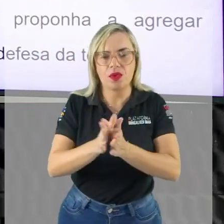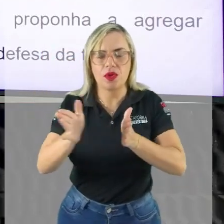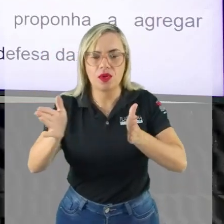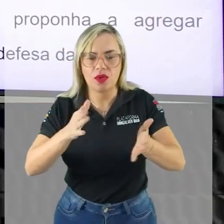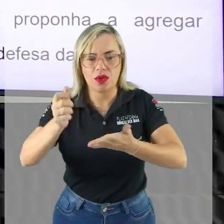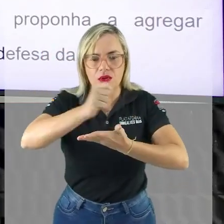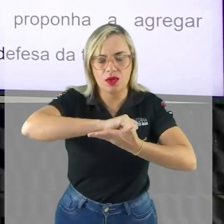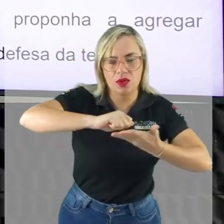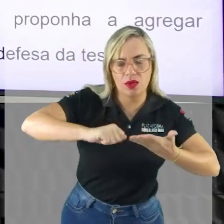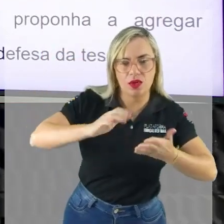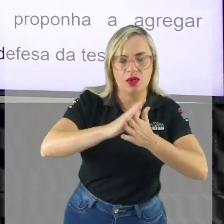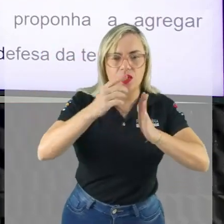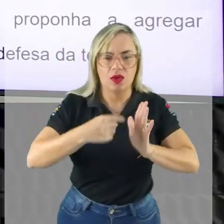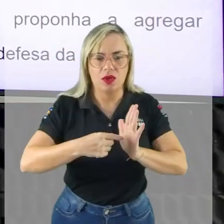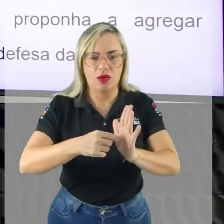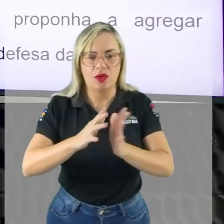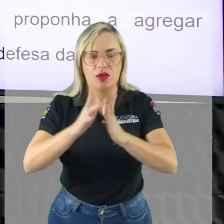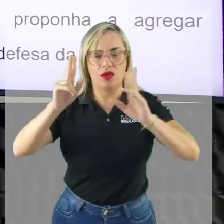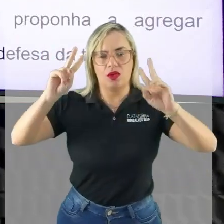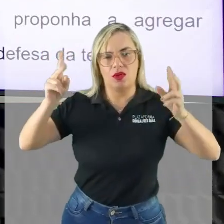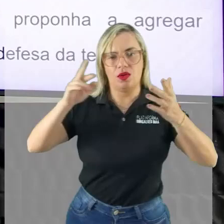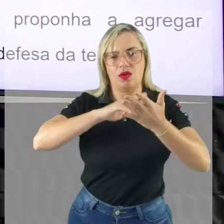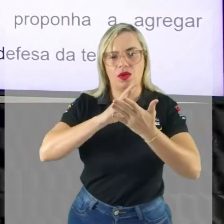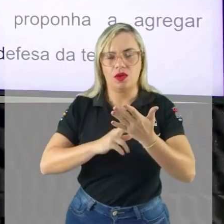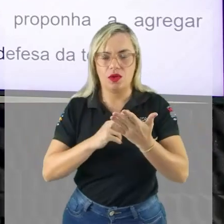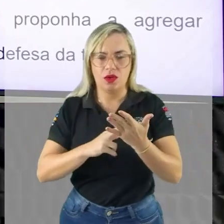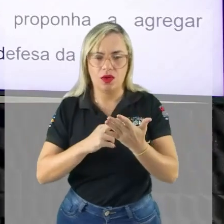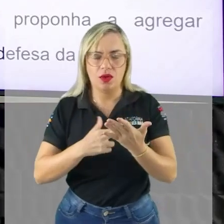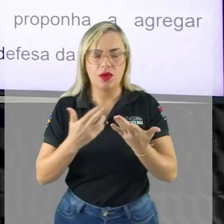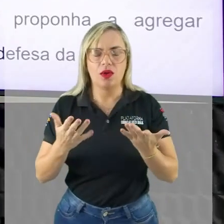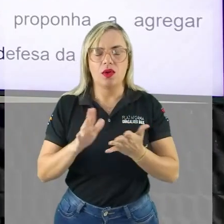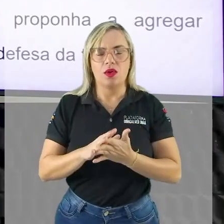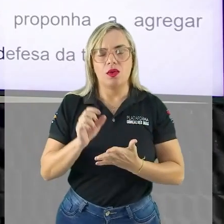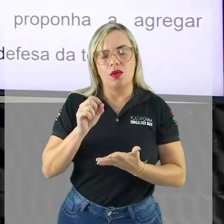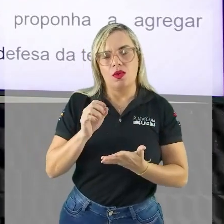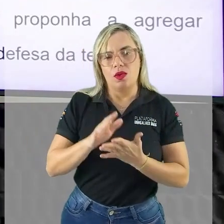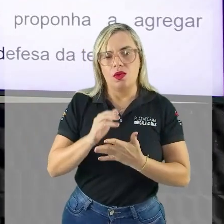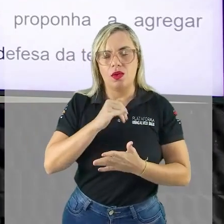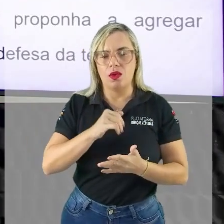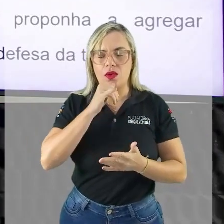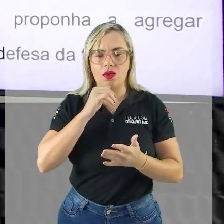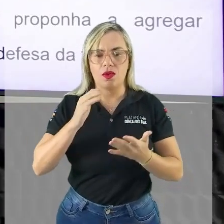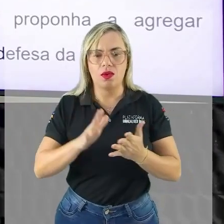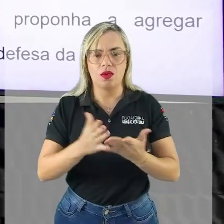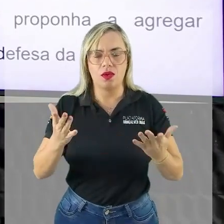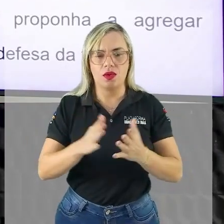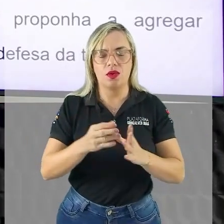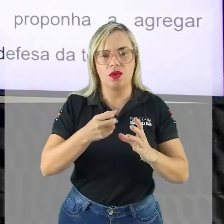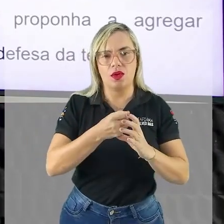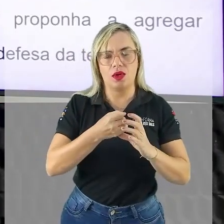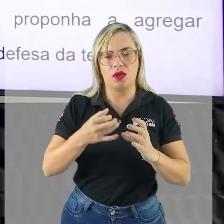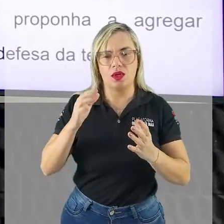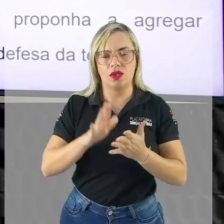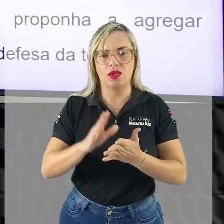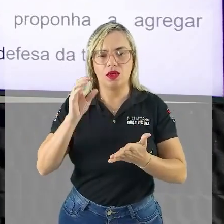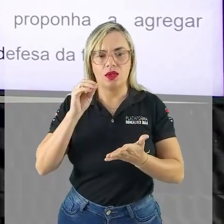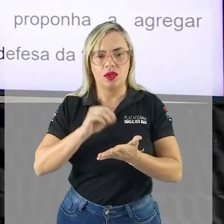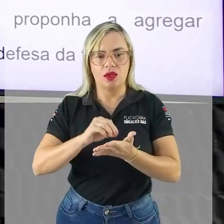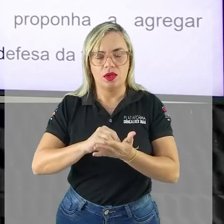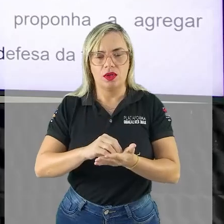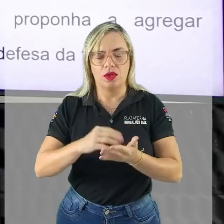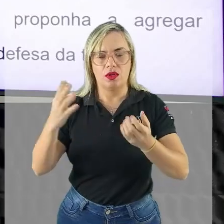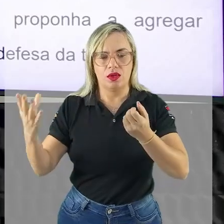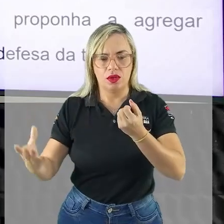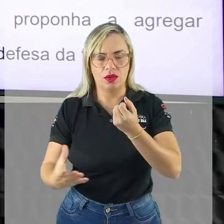para mostrar. O tema da redação é sobre o aspecto de insegurança que